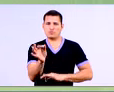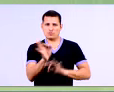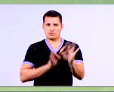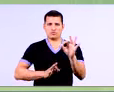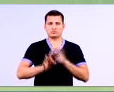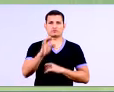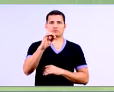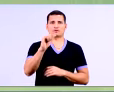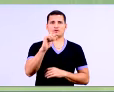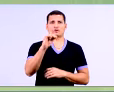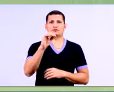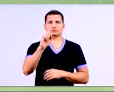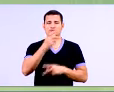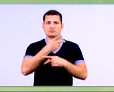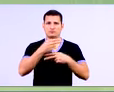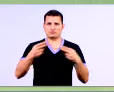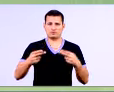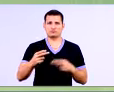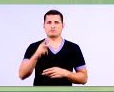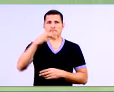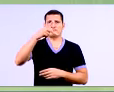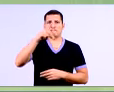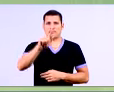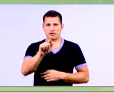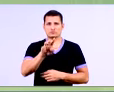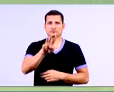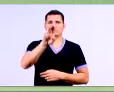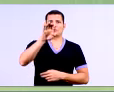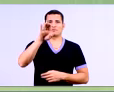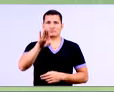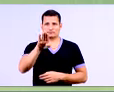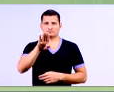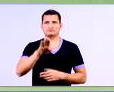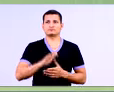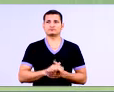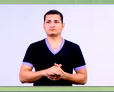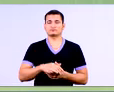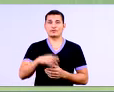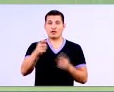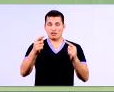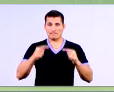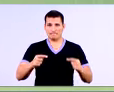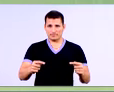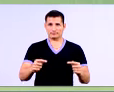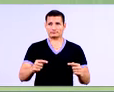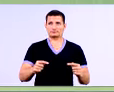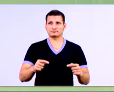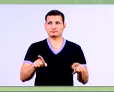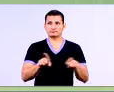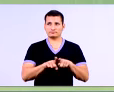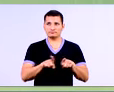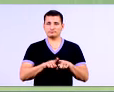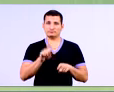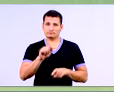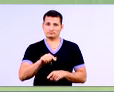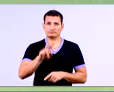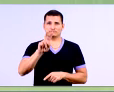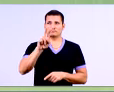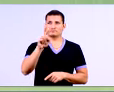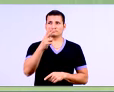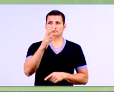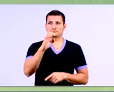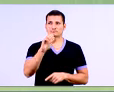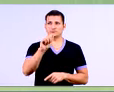e elementos de uma página web. Aqui embaixo também é declarada no head. Não